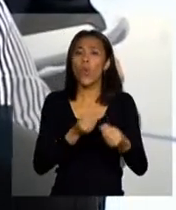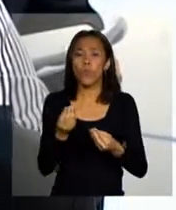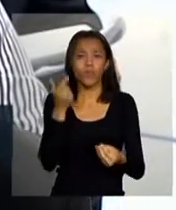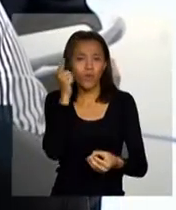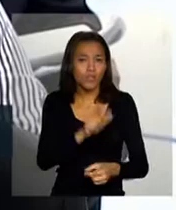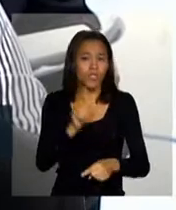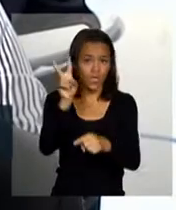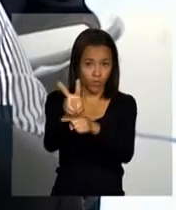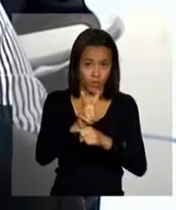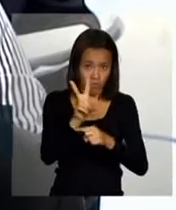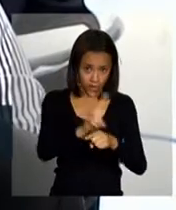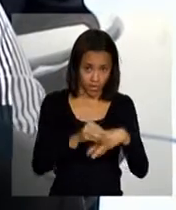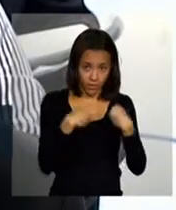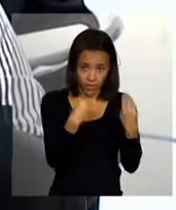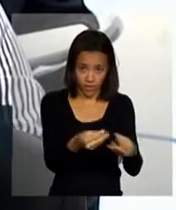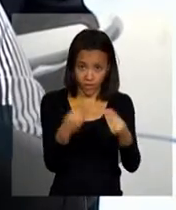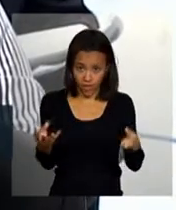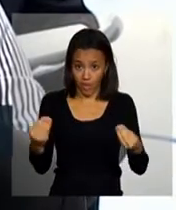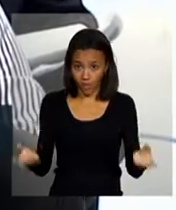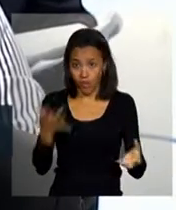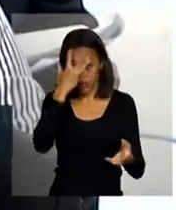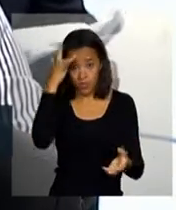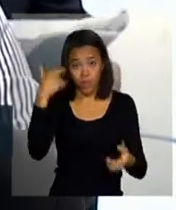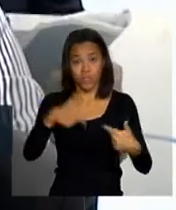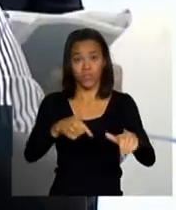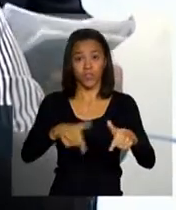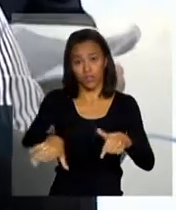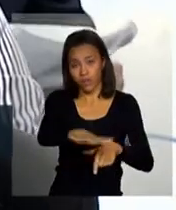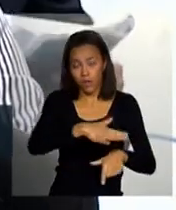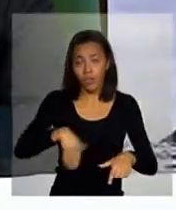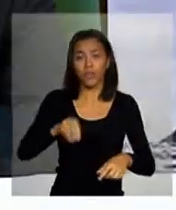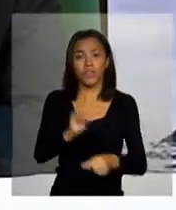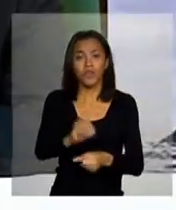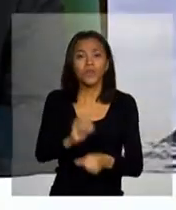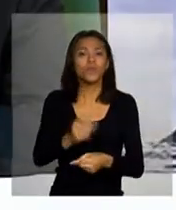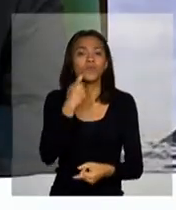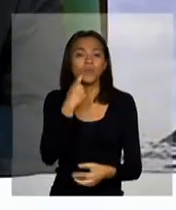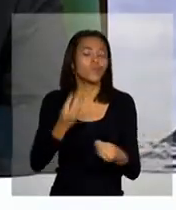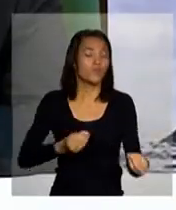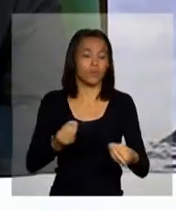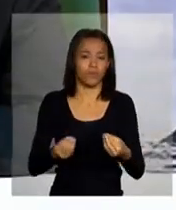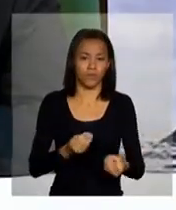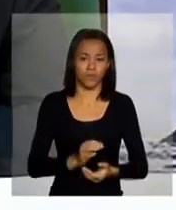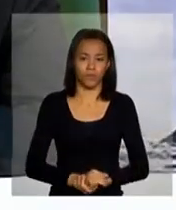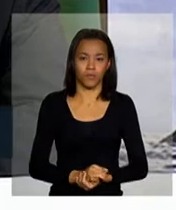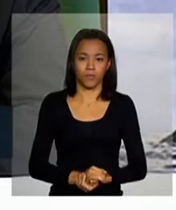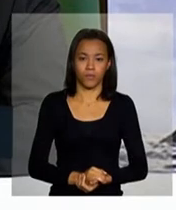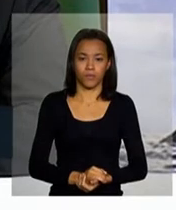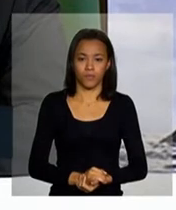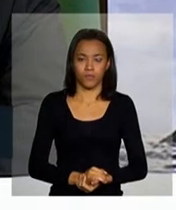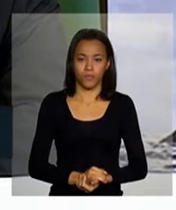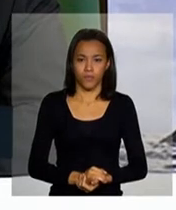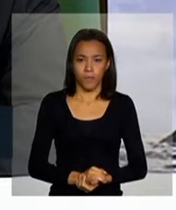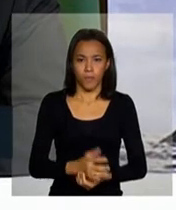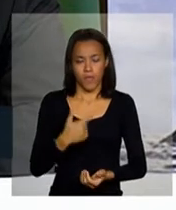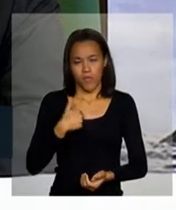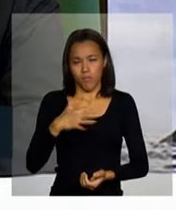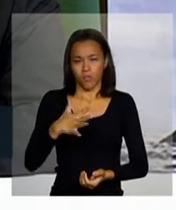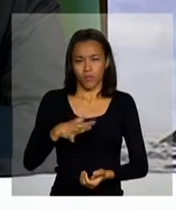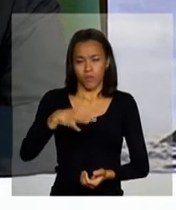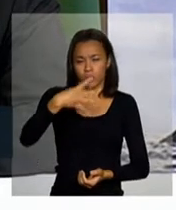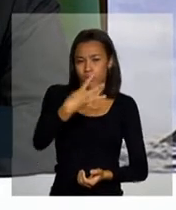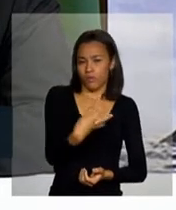que vão ser concedidos aos pescadores e criadores de peixe. Olha, marisqueiro, imaginando 49